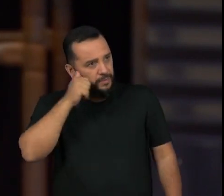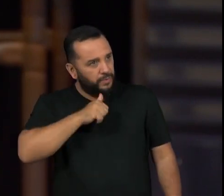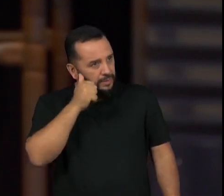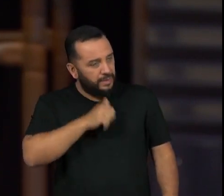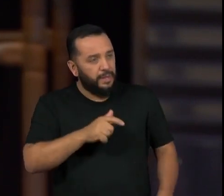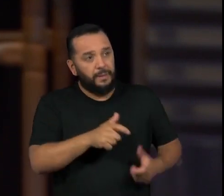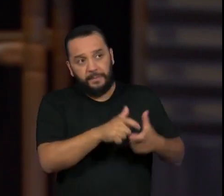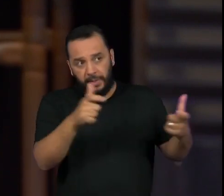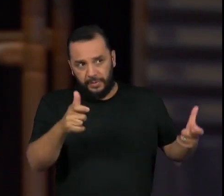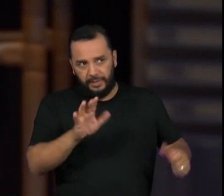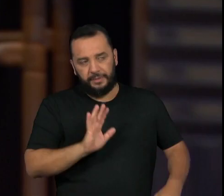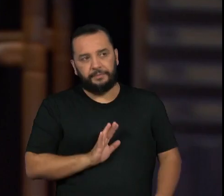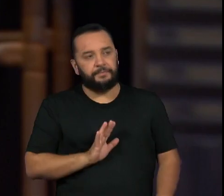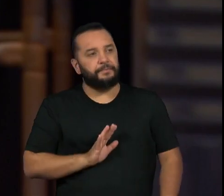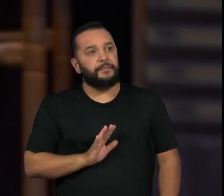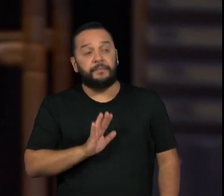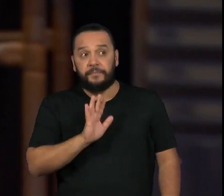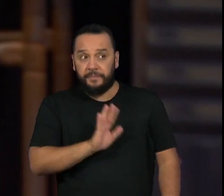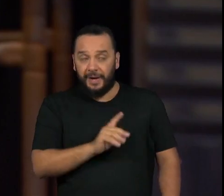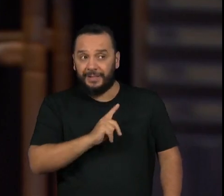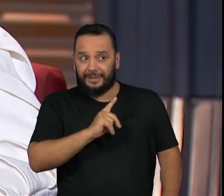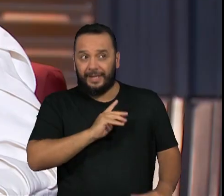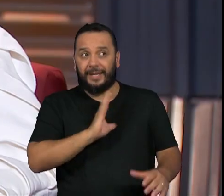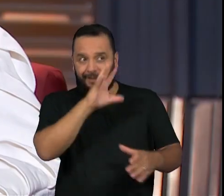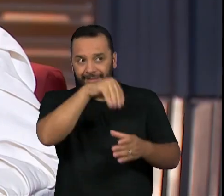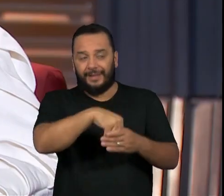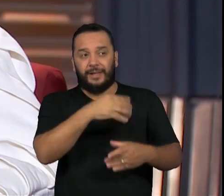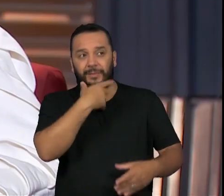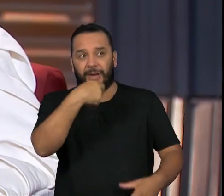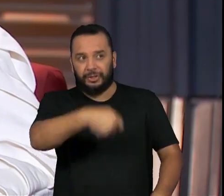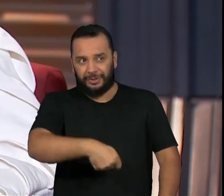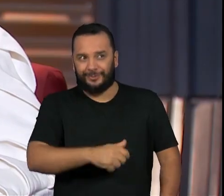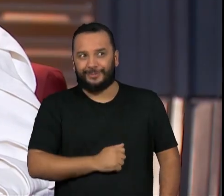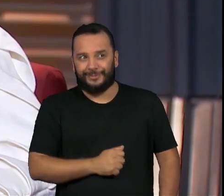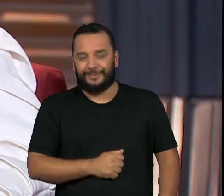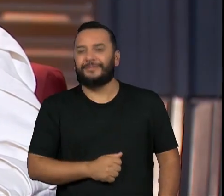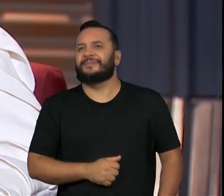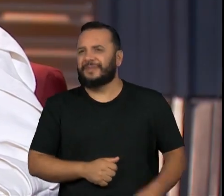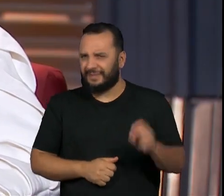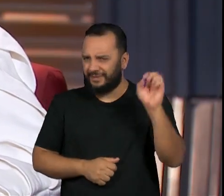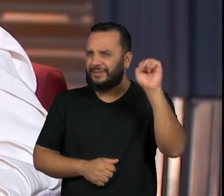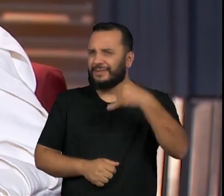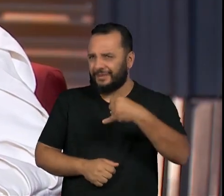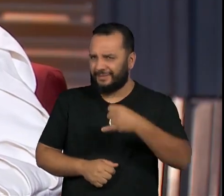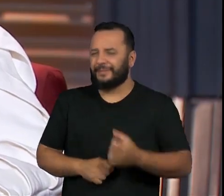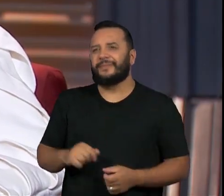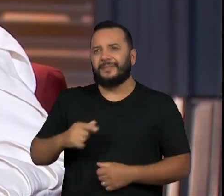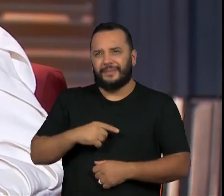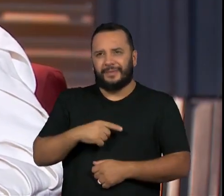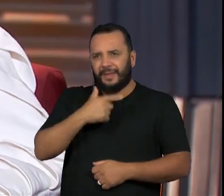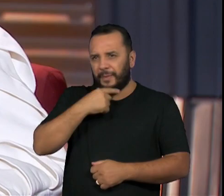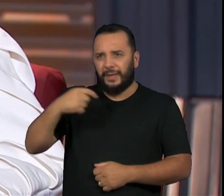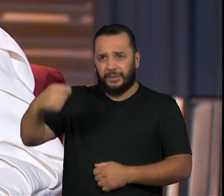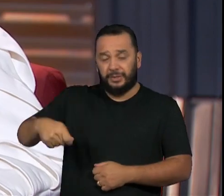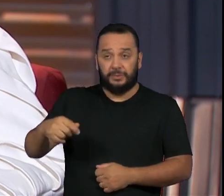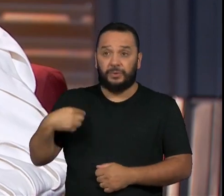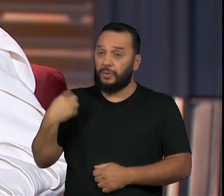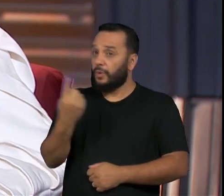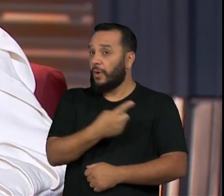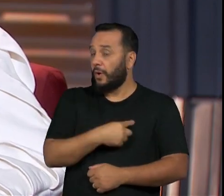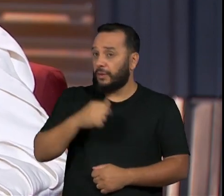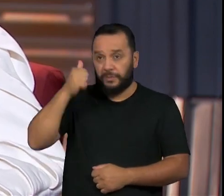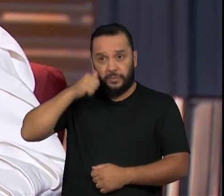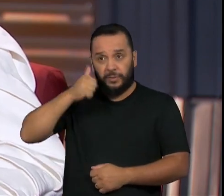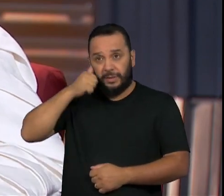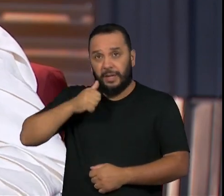assim, se percebe um machismo. Sim, né, o machismo como aspecto estrutural. Né, nós, mulheres, não vamos produzir